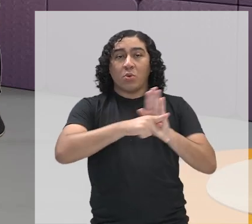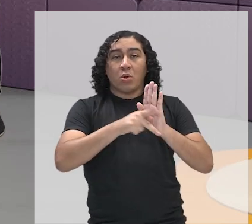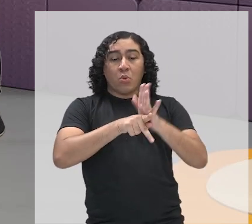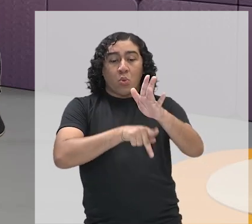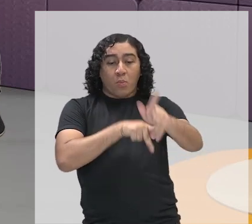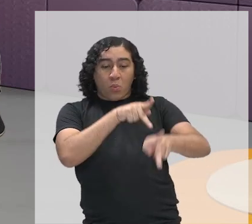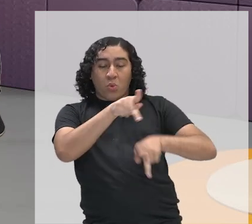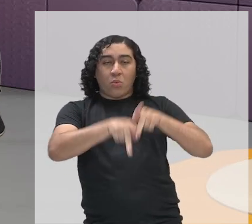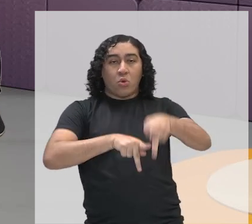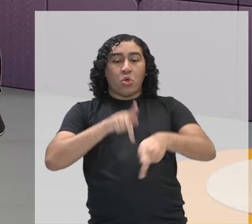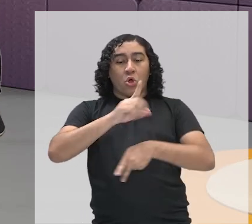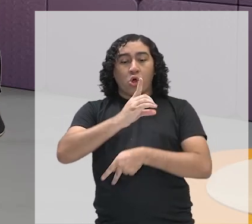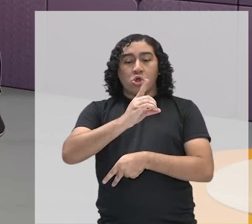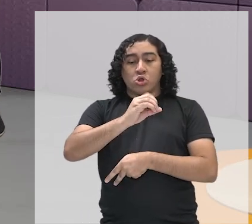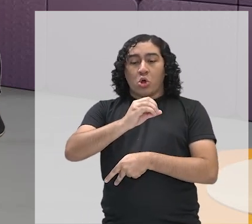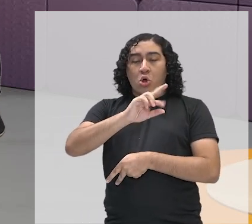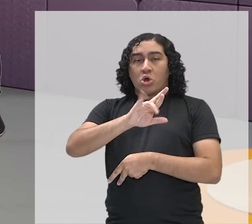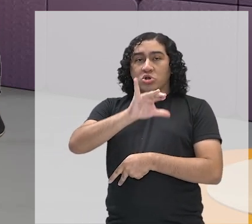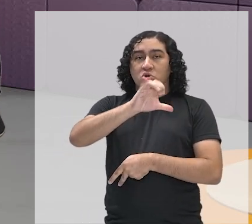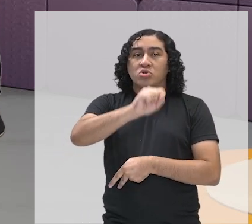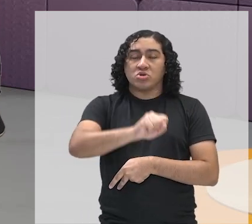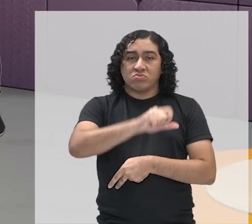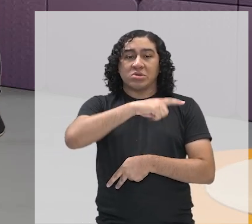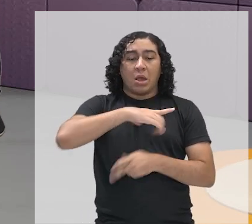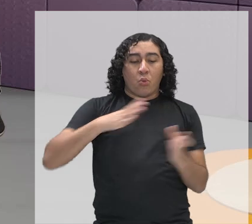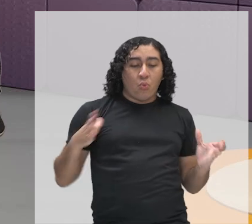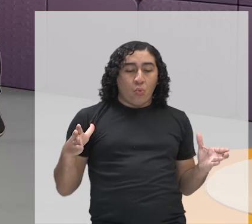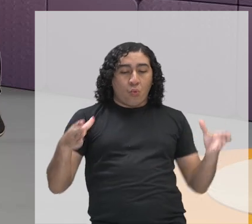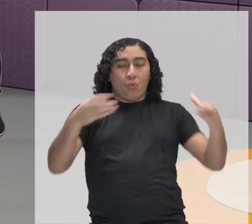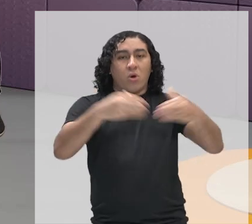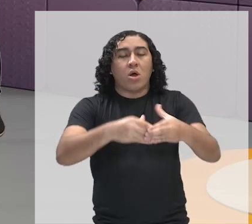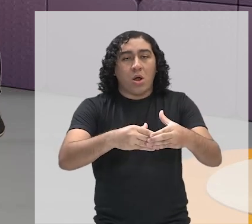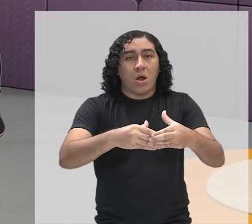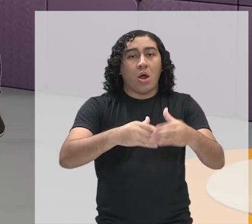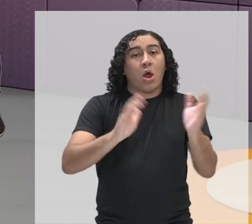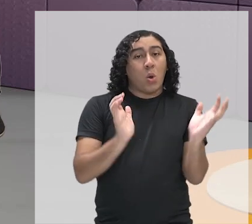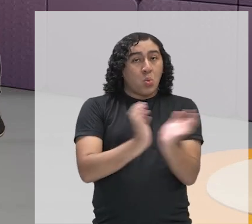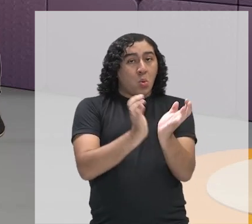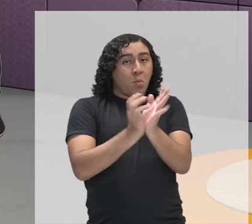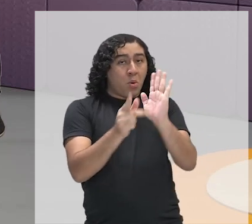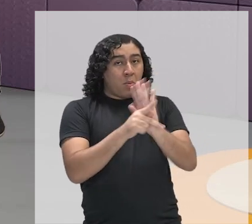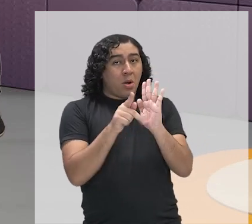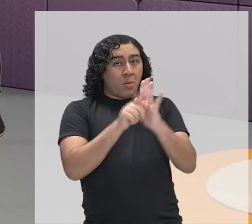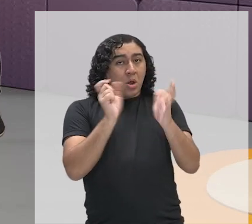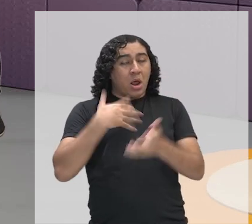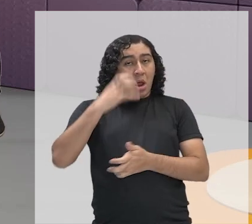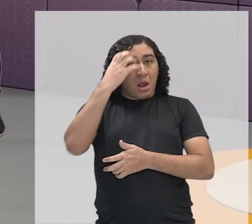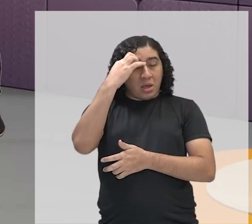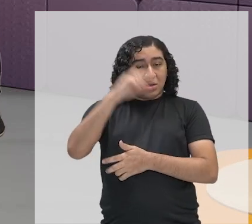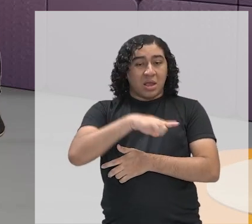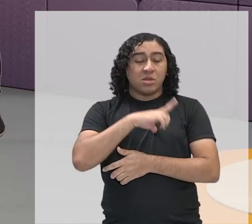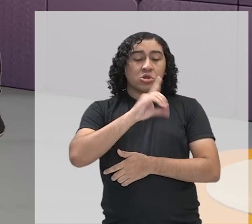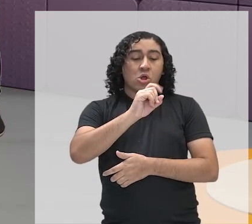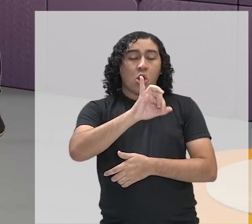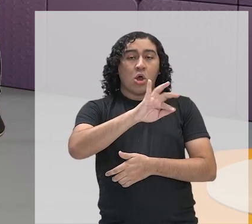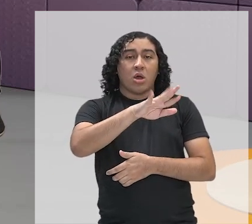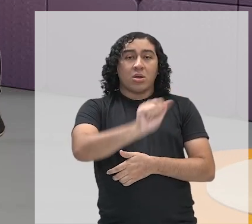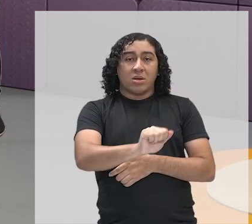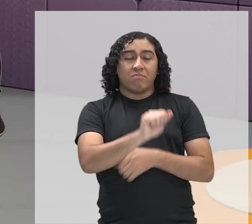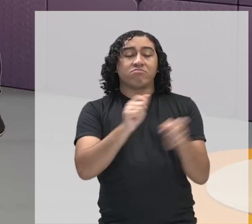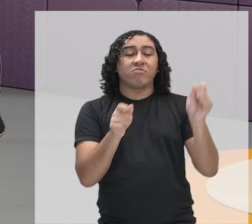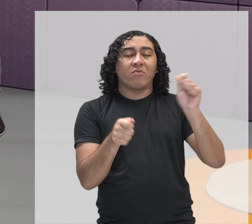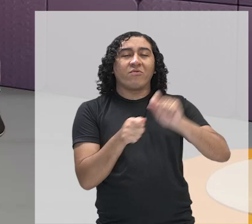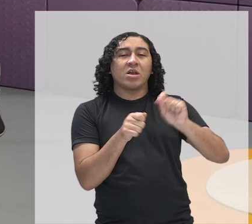dórios. Para manter a sua hegemonia na região, os integrantes da aristocracia de origem dória criaram